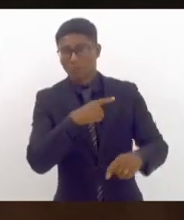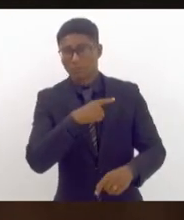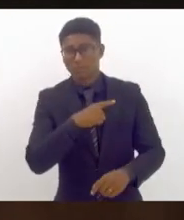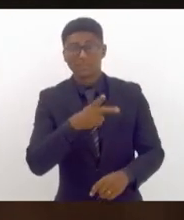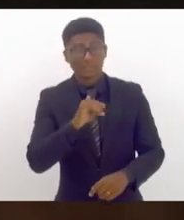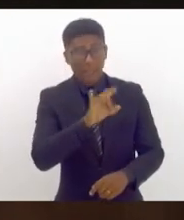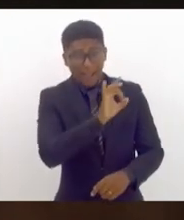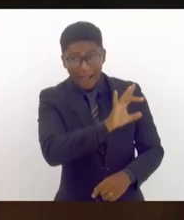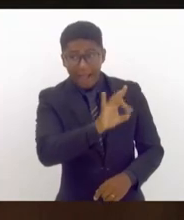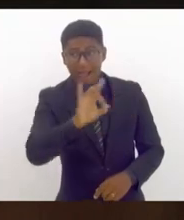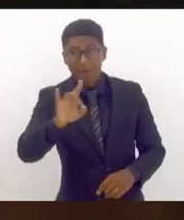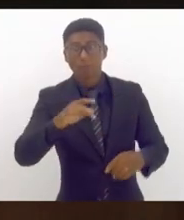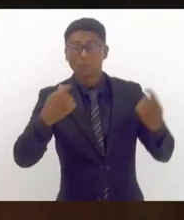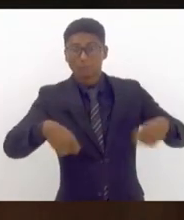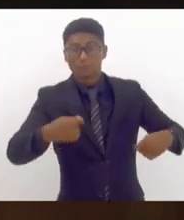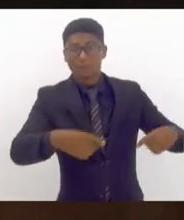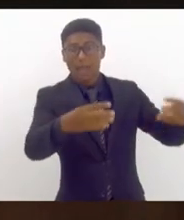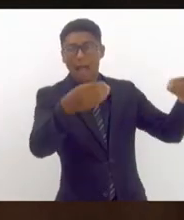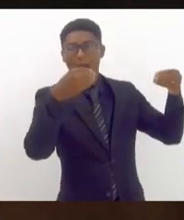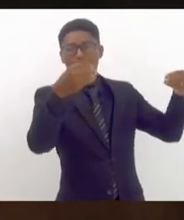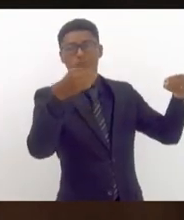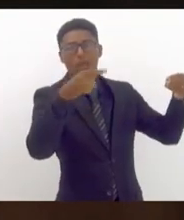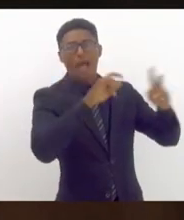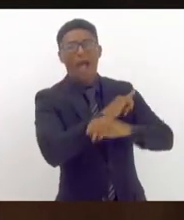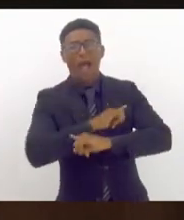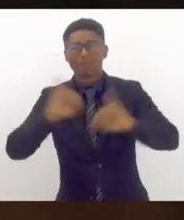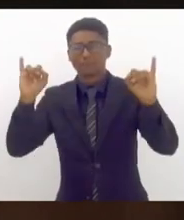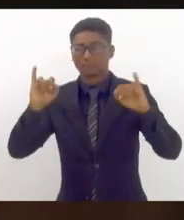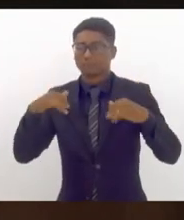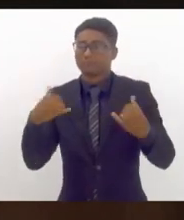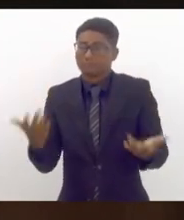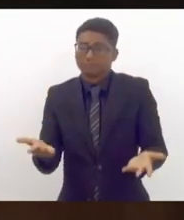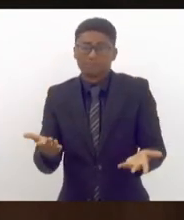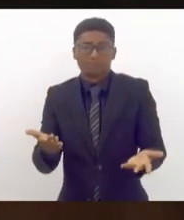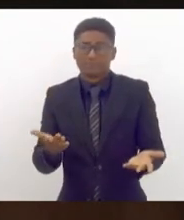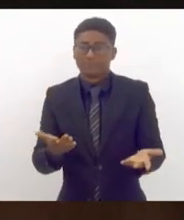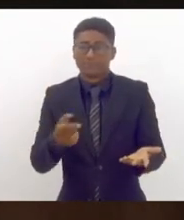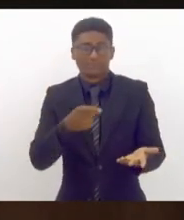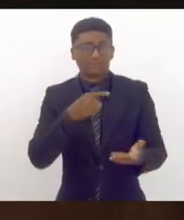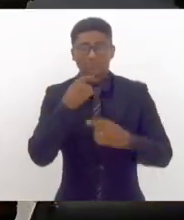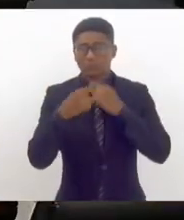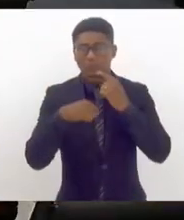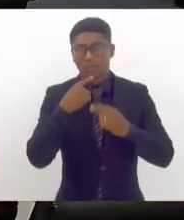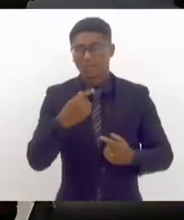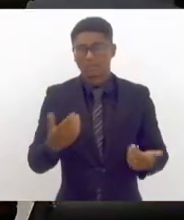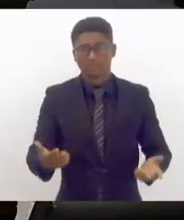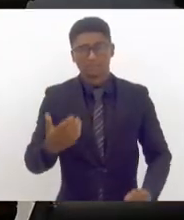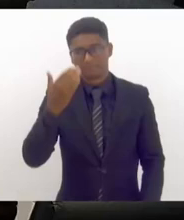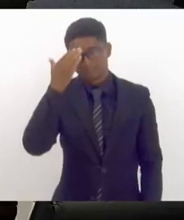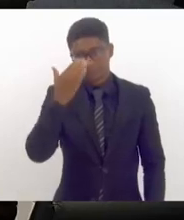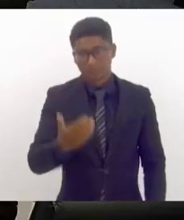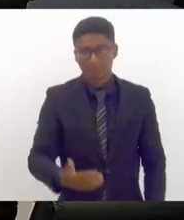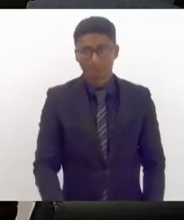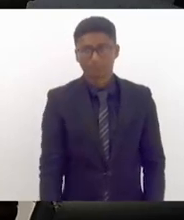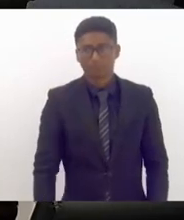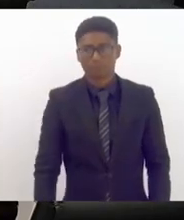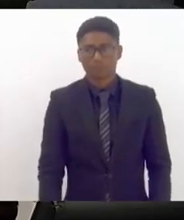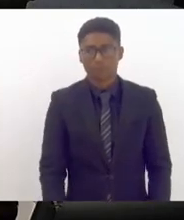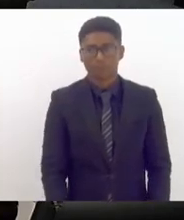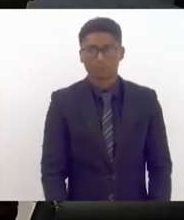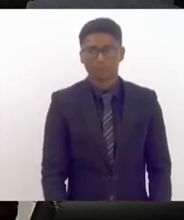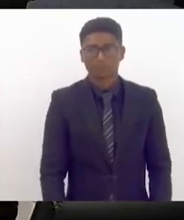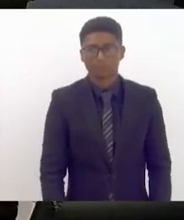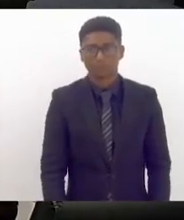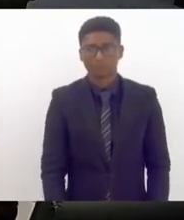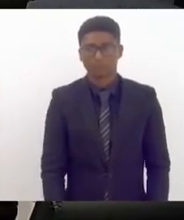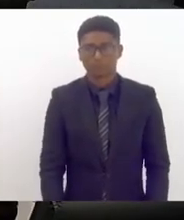cartaz, não vai sobrar espaço para expor a mercadoria. Muito obrigado, presidente. Presidente. Obrigado, deputado